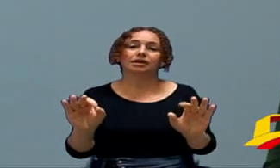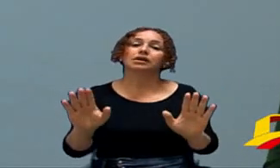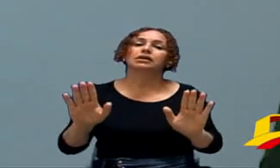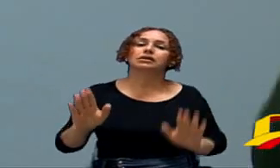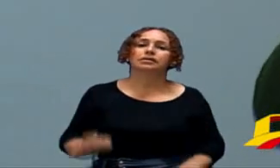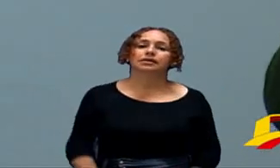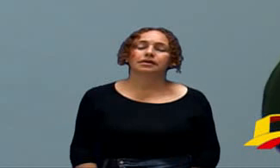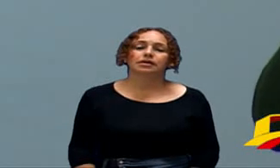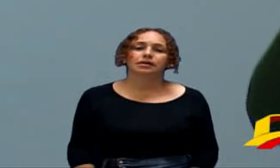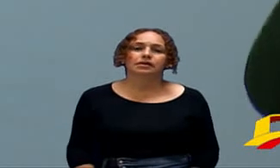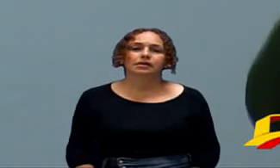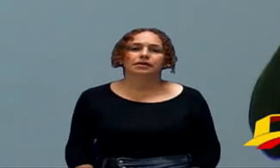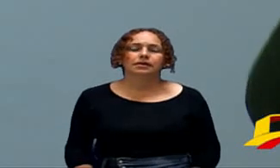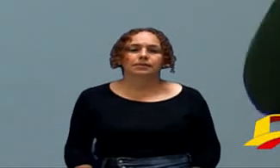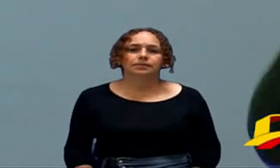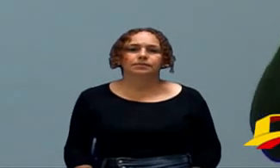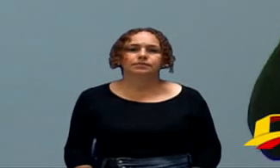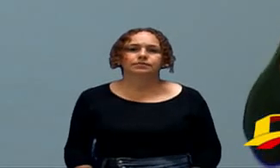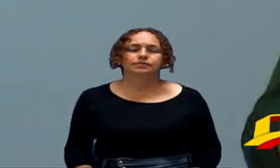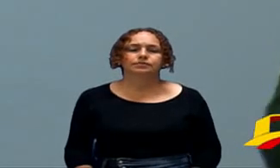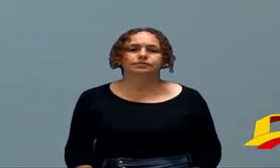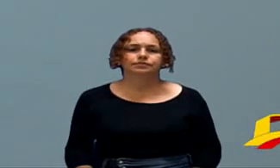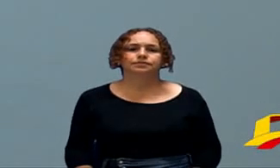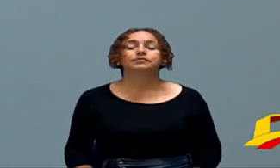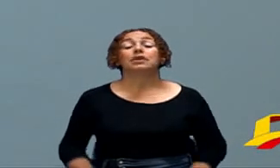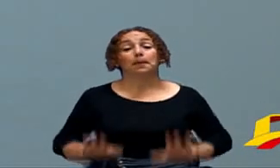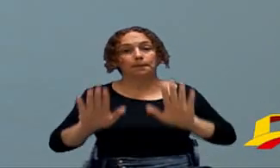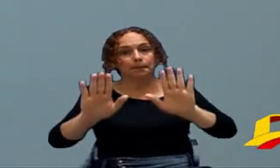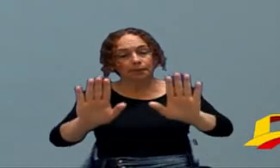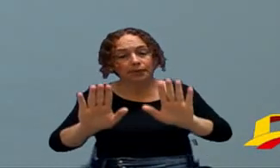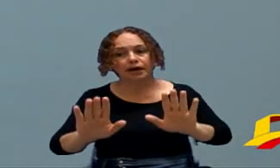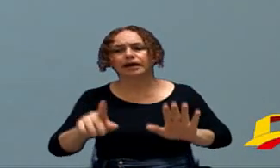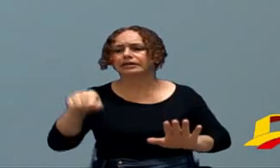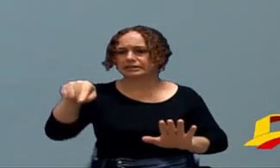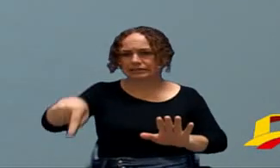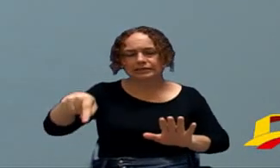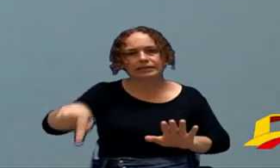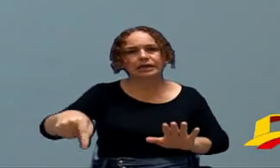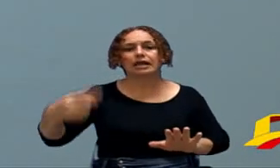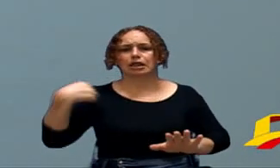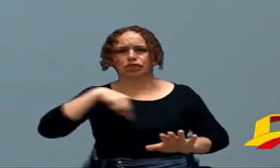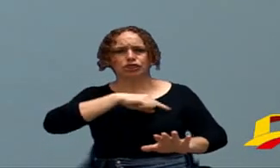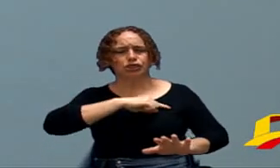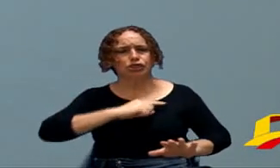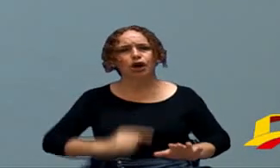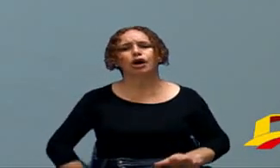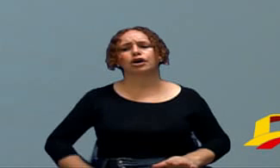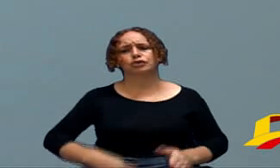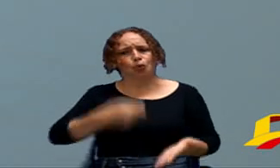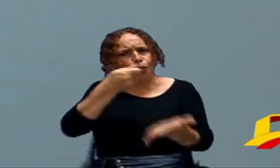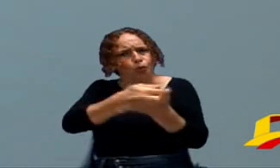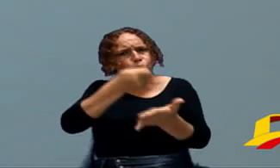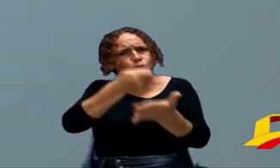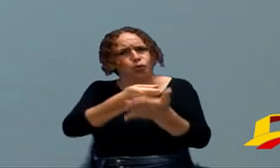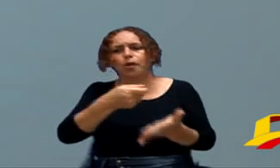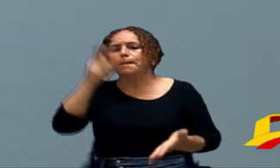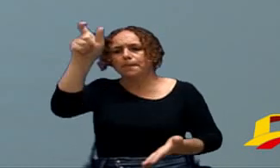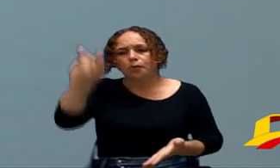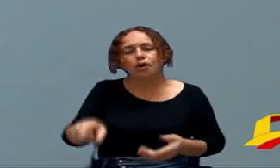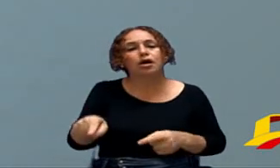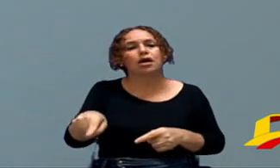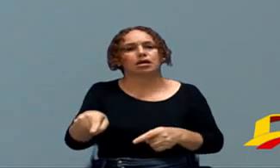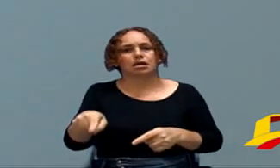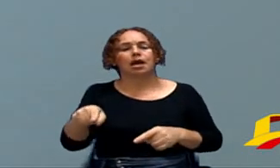personalidade jurídica. Personalidade jurídica eles não têm, mas vão ter voz, eles vão ter vez, porque nós, do nosso